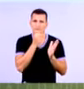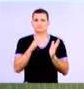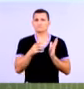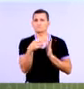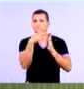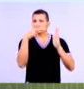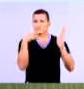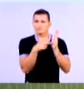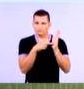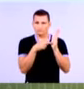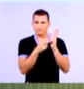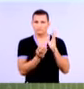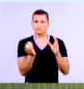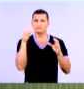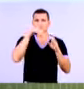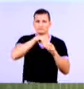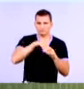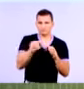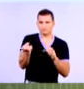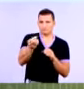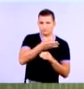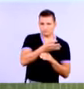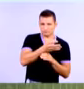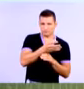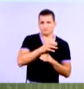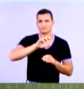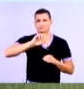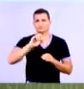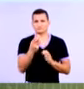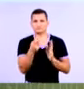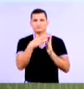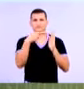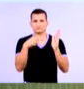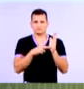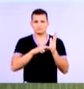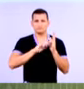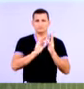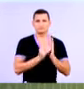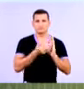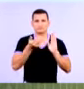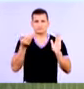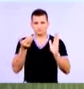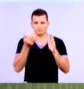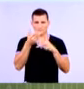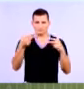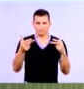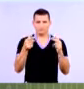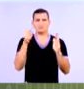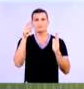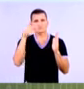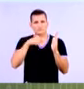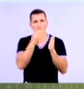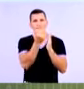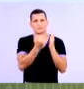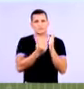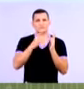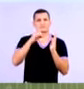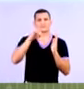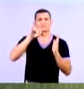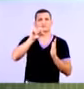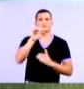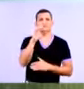regra para inserir um novo elemento ou estabeleço regra para remover um elemento, eu digo que ela é uma lista